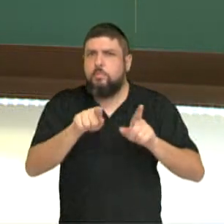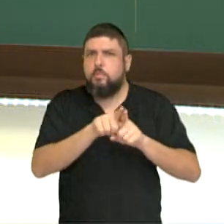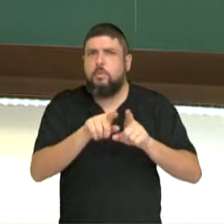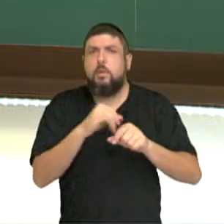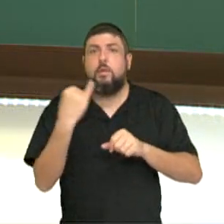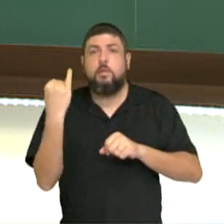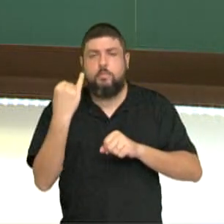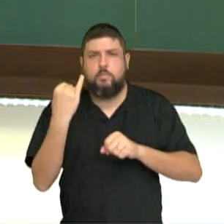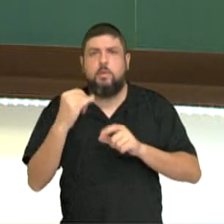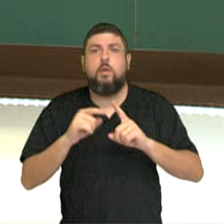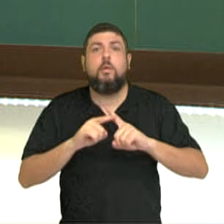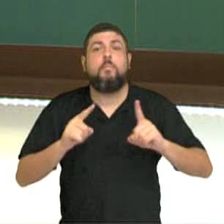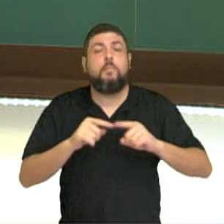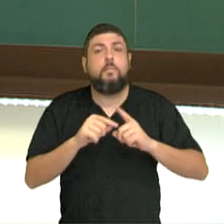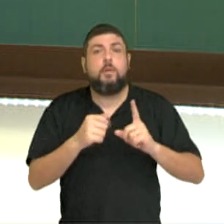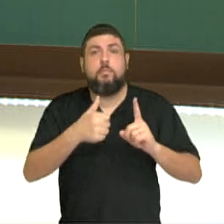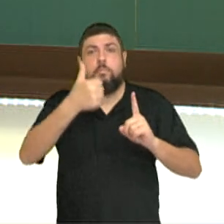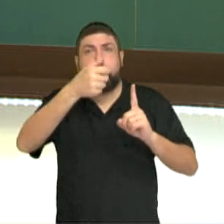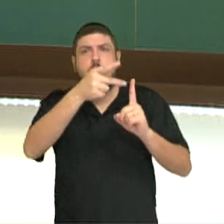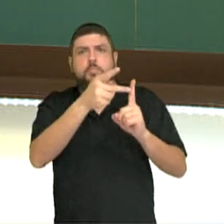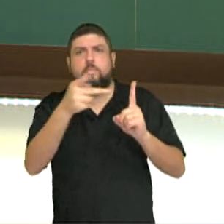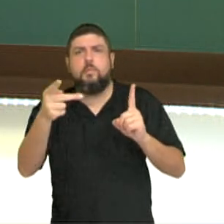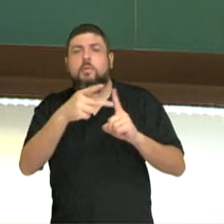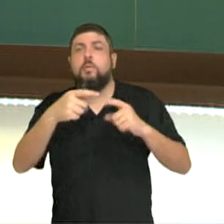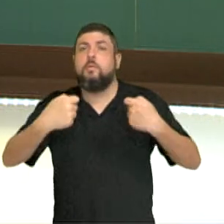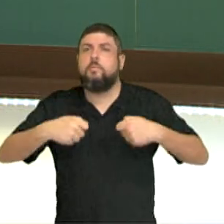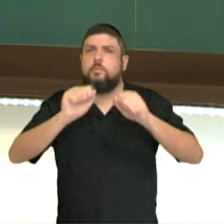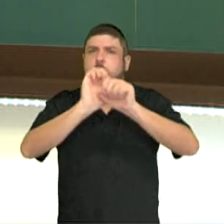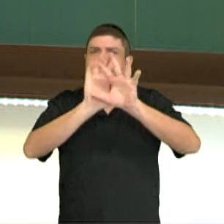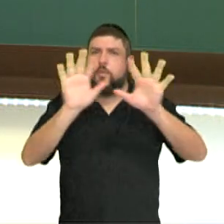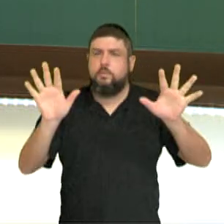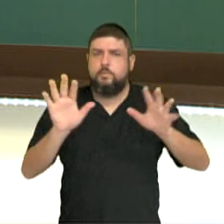ser claro e bem organizado, tá?